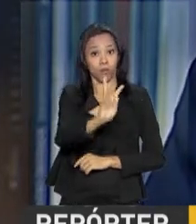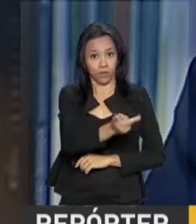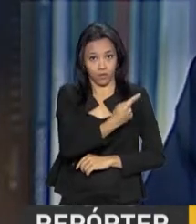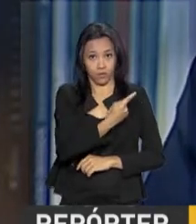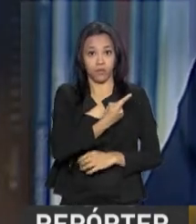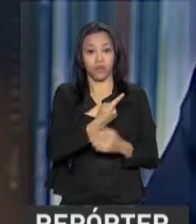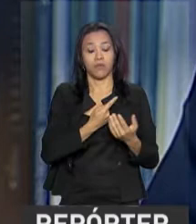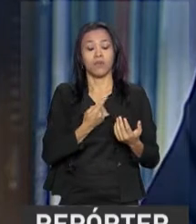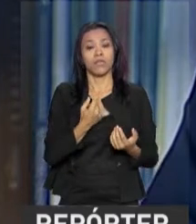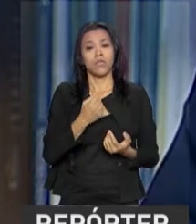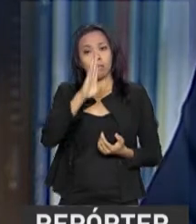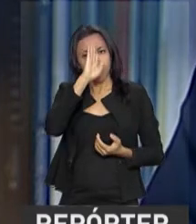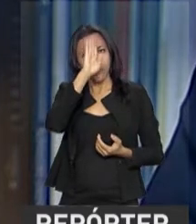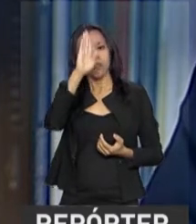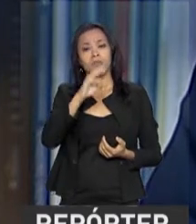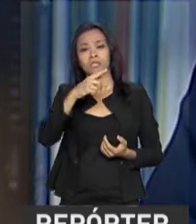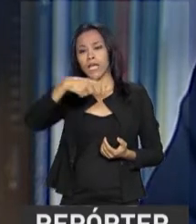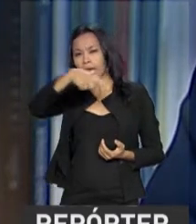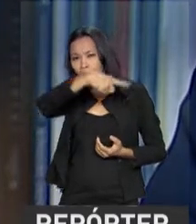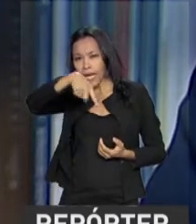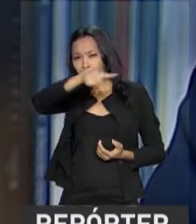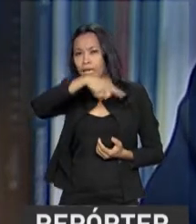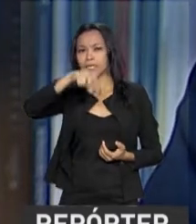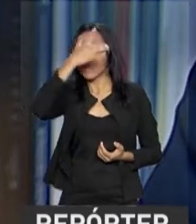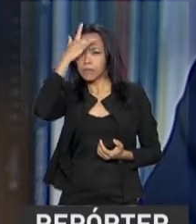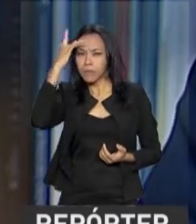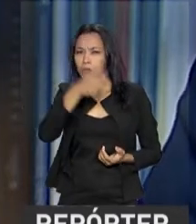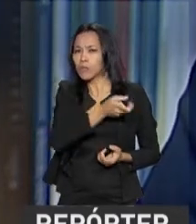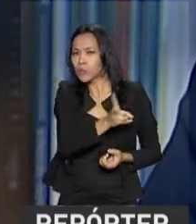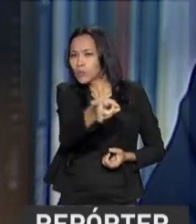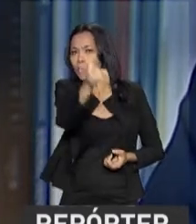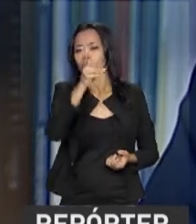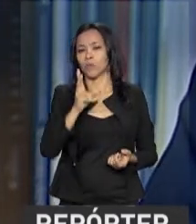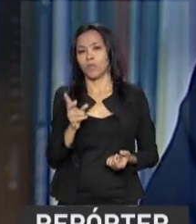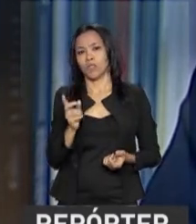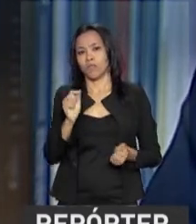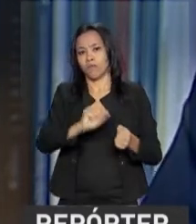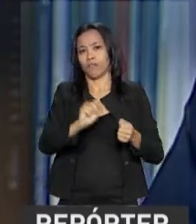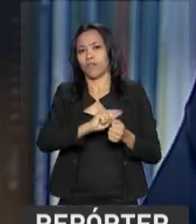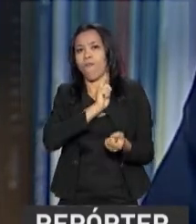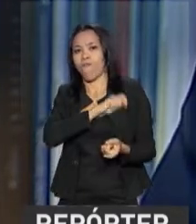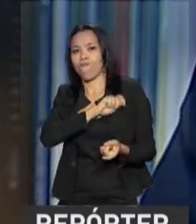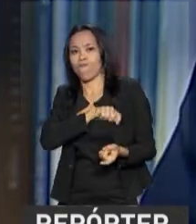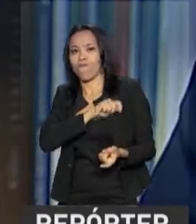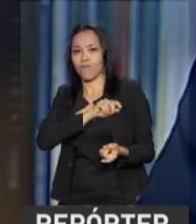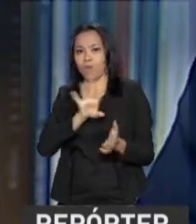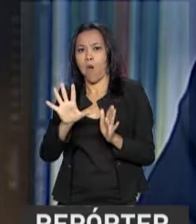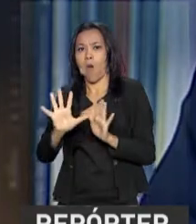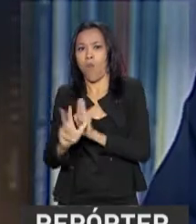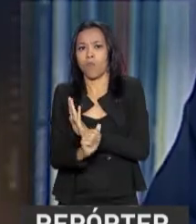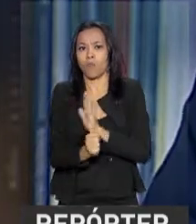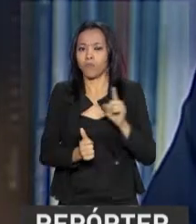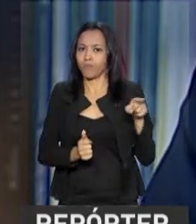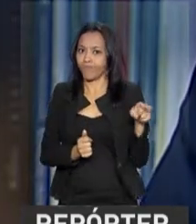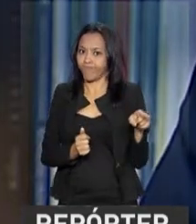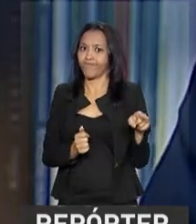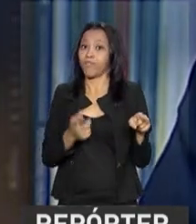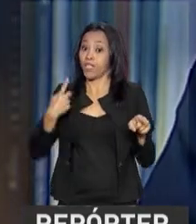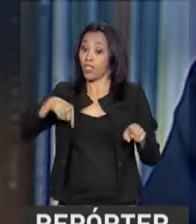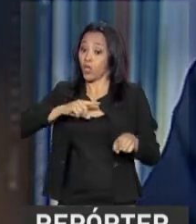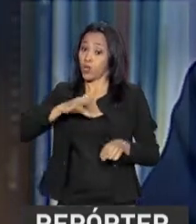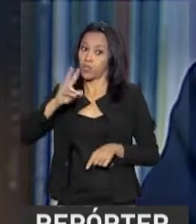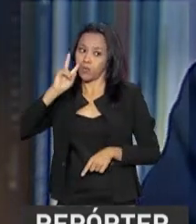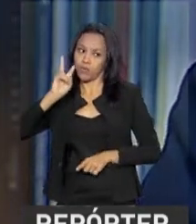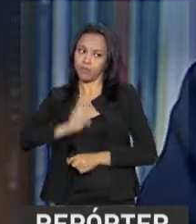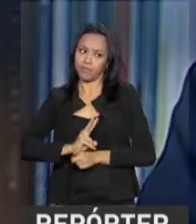que permanecem insistindo é nessa modalidade de crime que nós estamos atento em